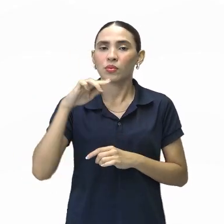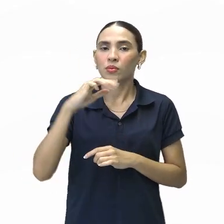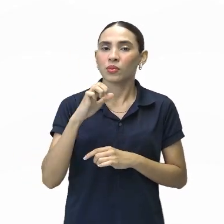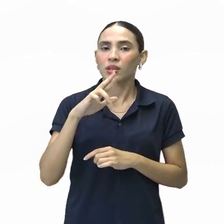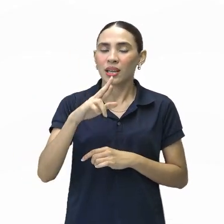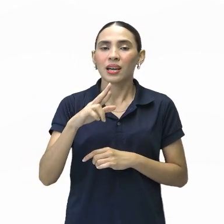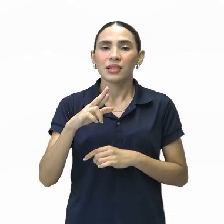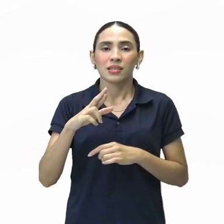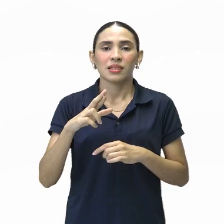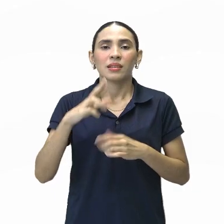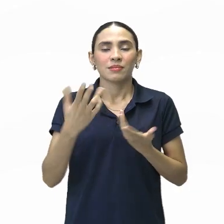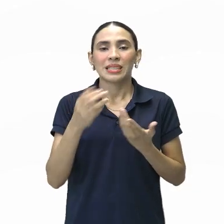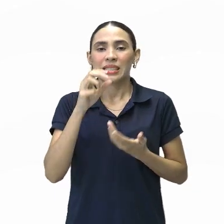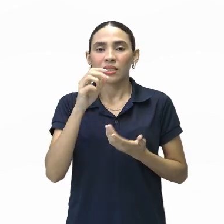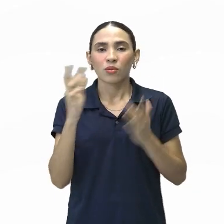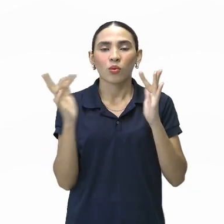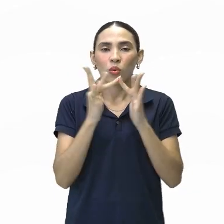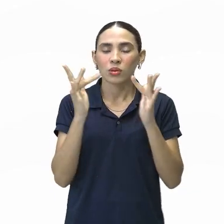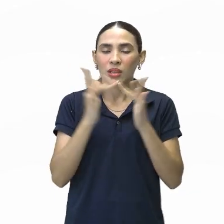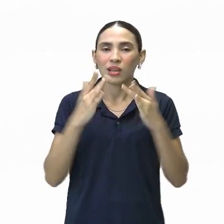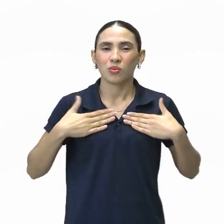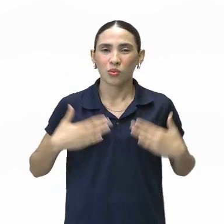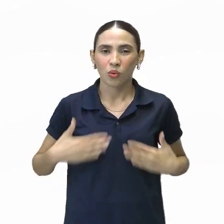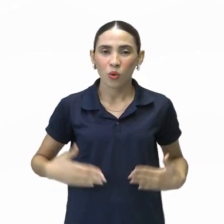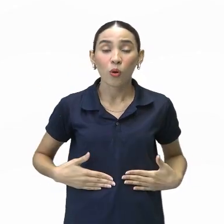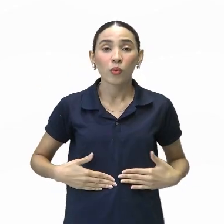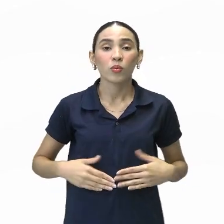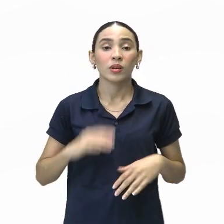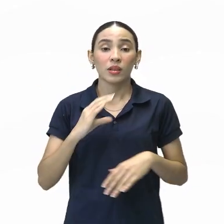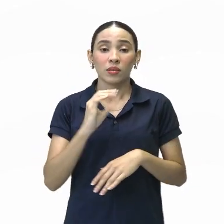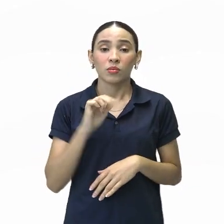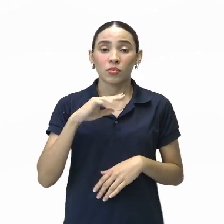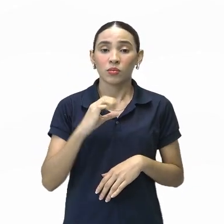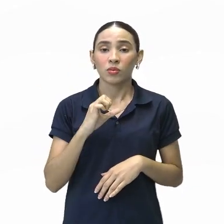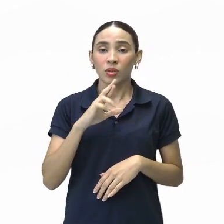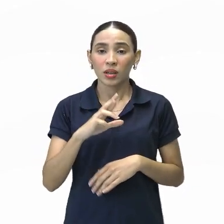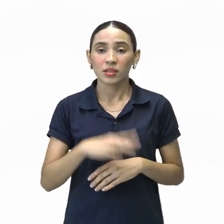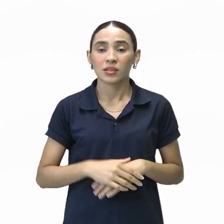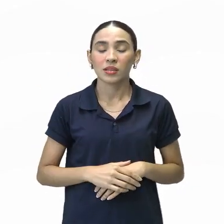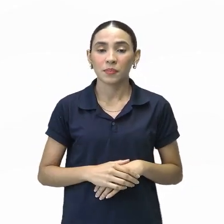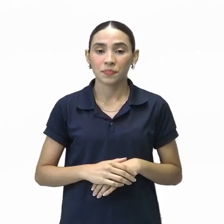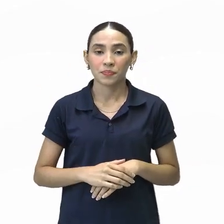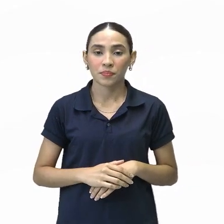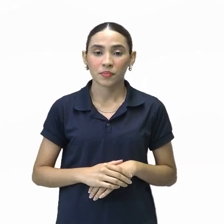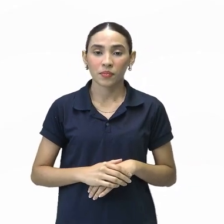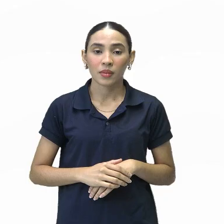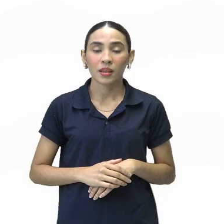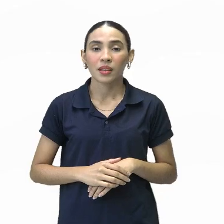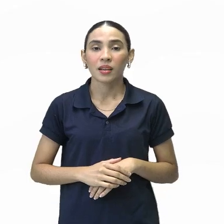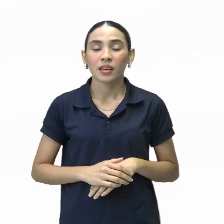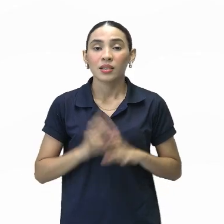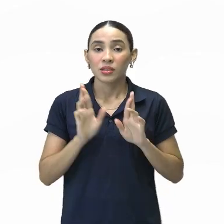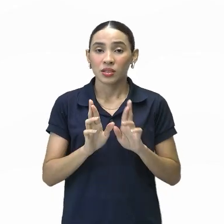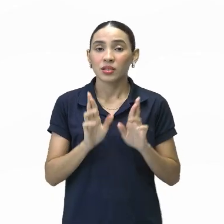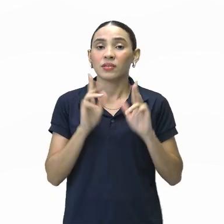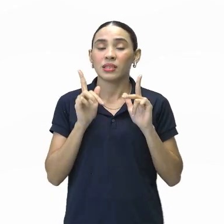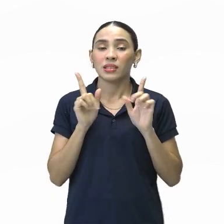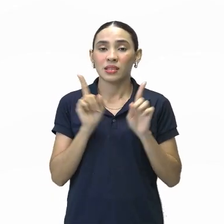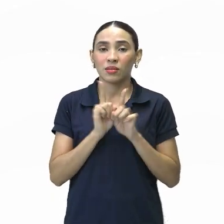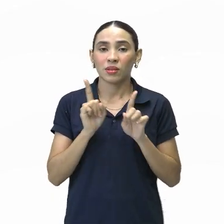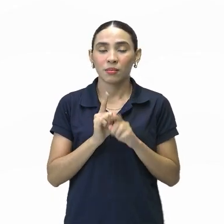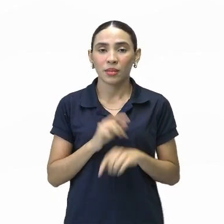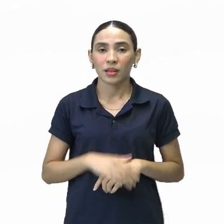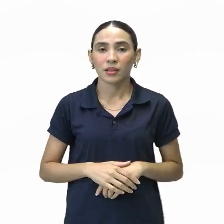várias partes do corpo. E aí o câncer, fazendo um adendo aí, né, é uma